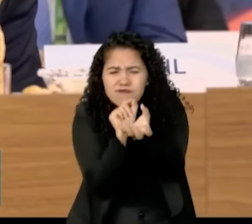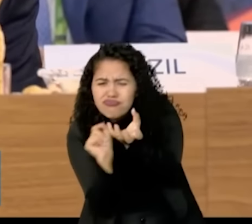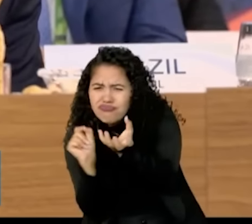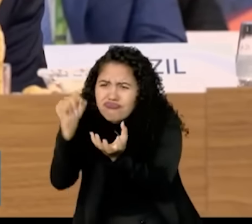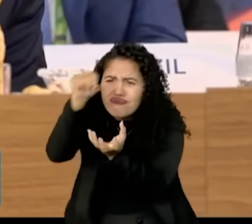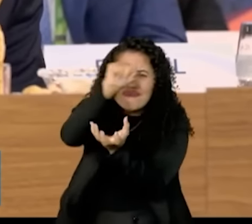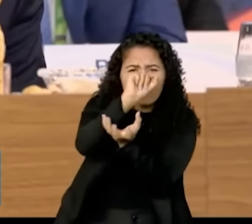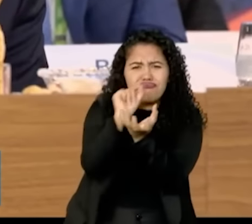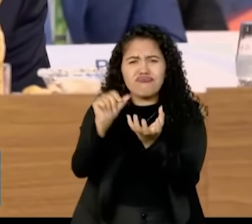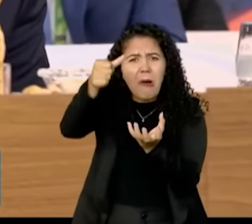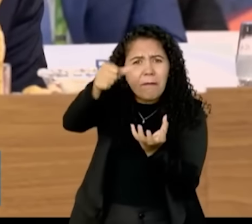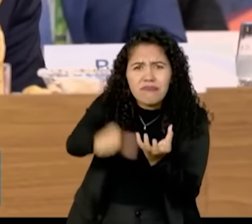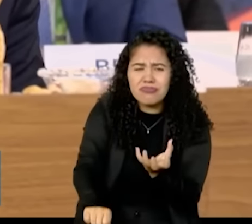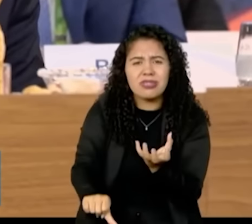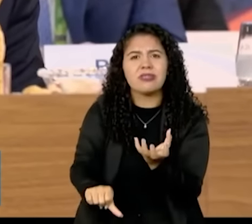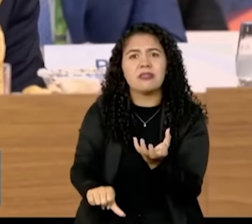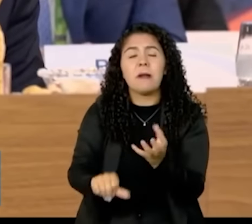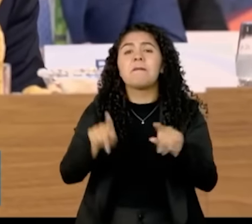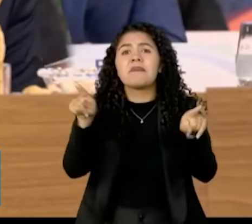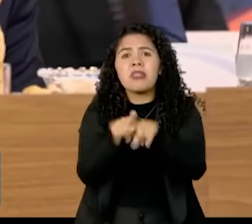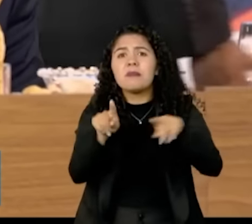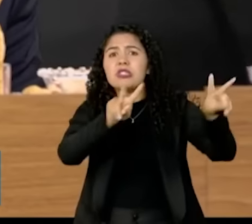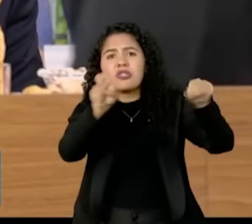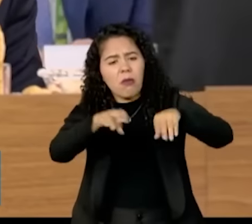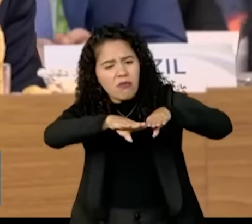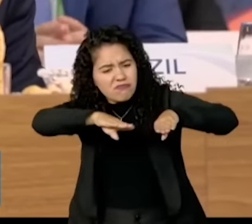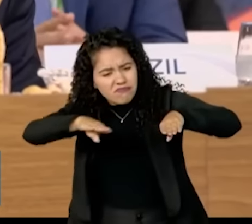planeta. A desigualdade